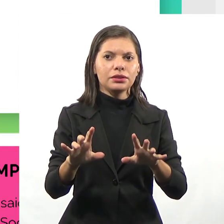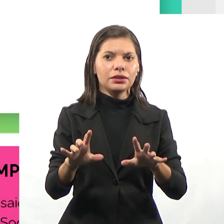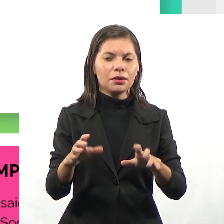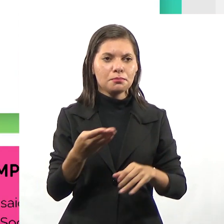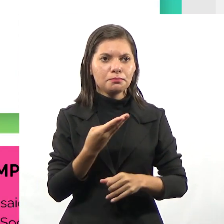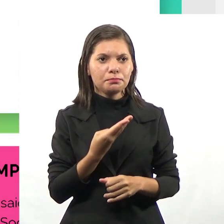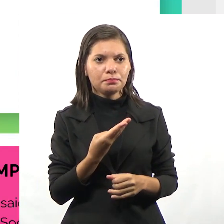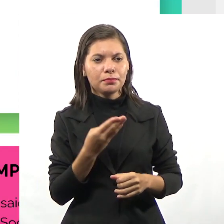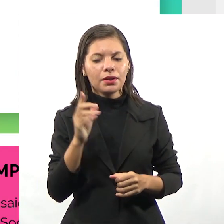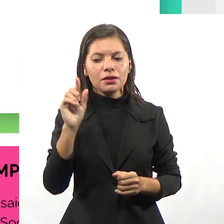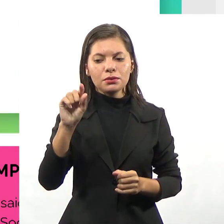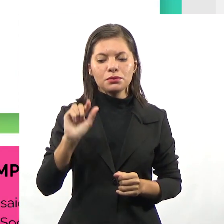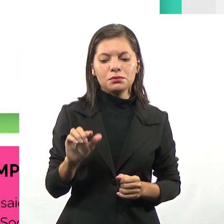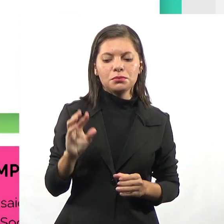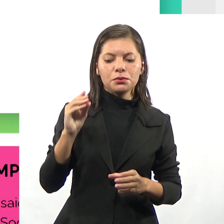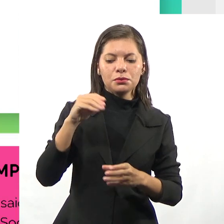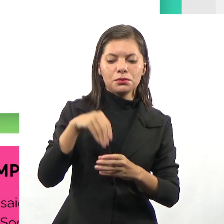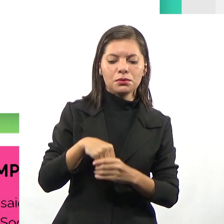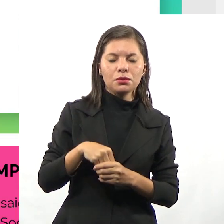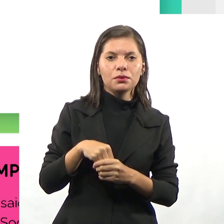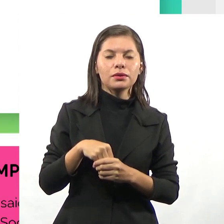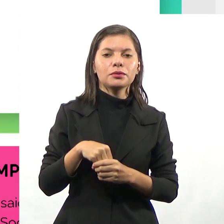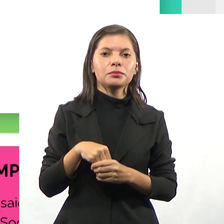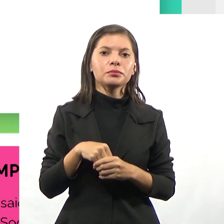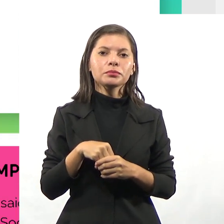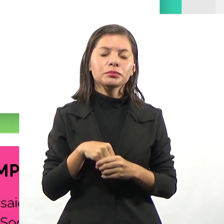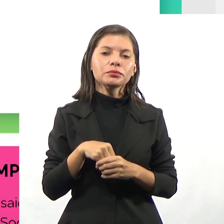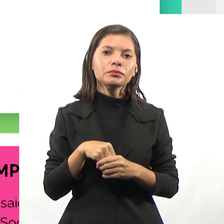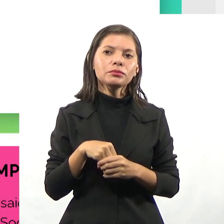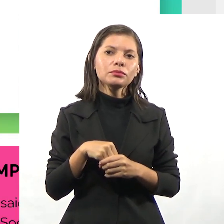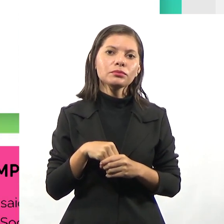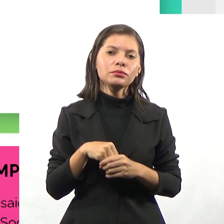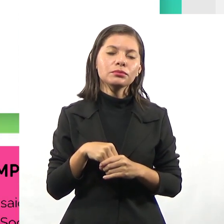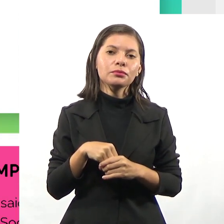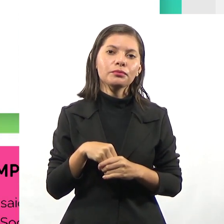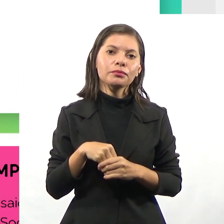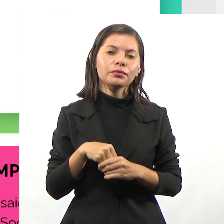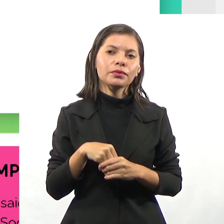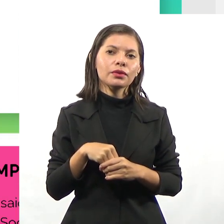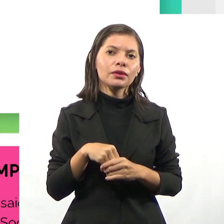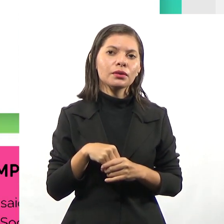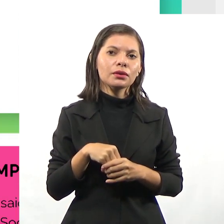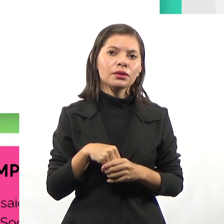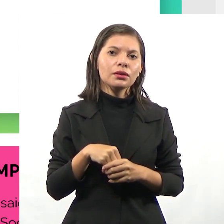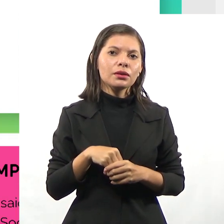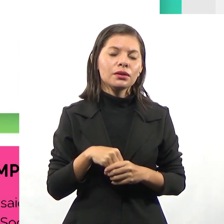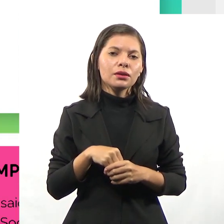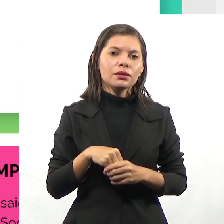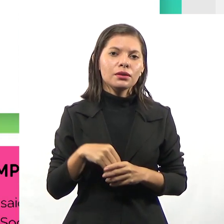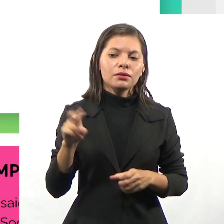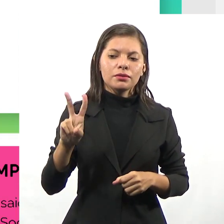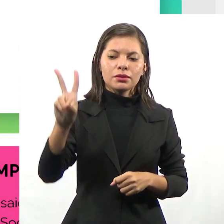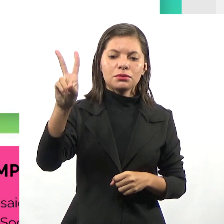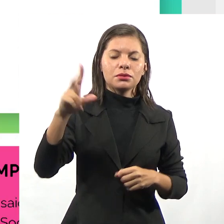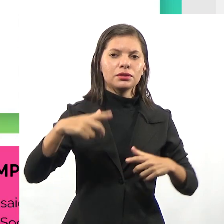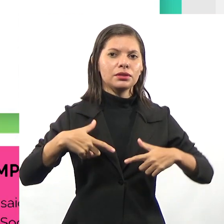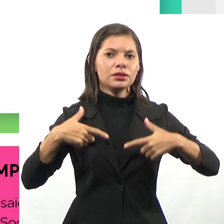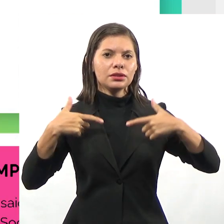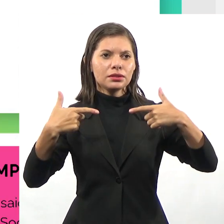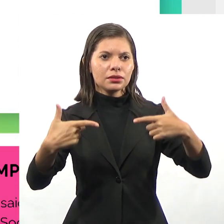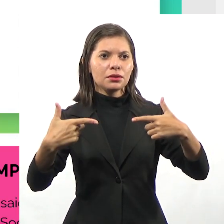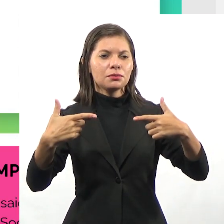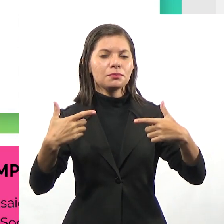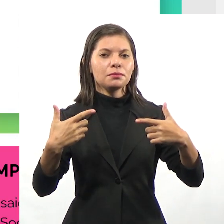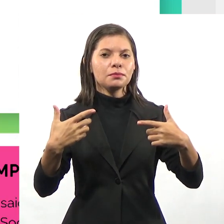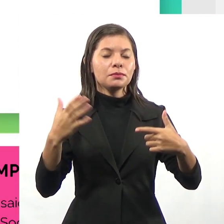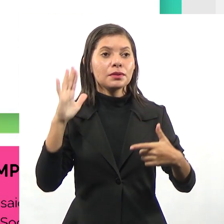um title, dois pontos, e aí eu coloco o termo que eu quero pesquisar. O stocks para pesquisar valores de ação